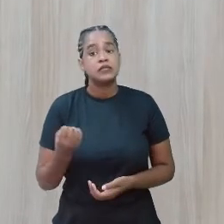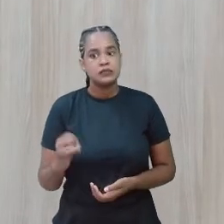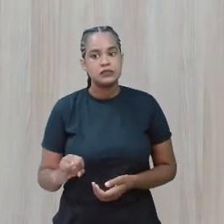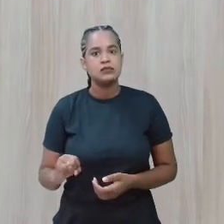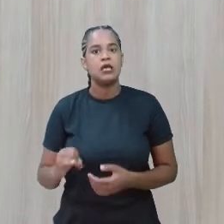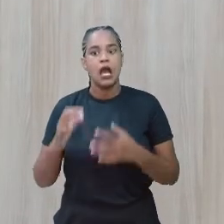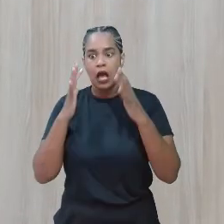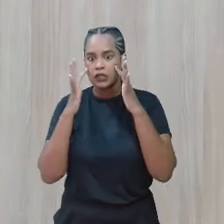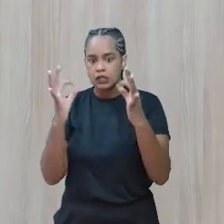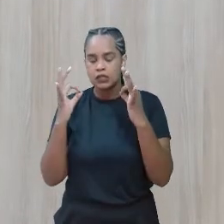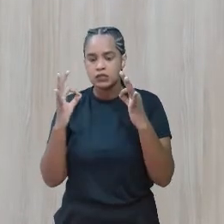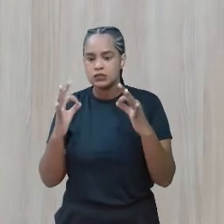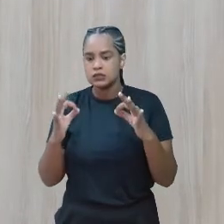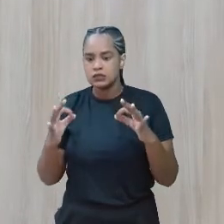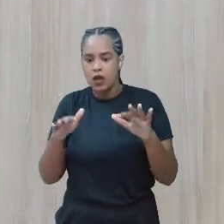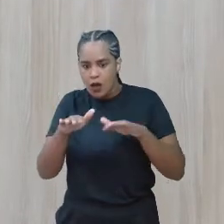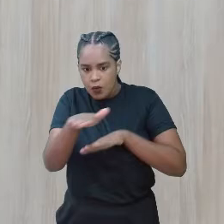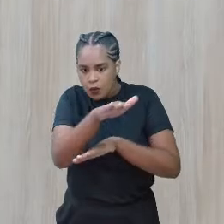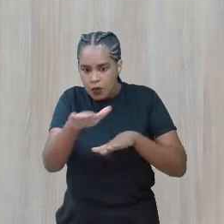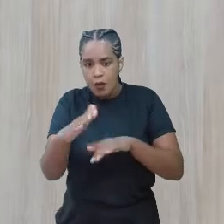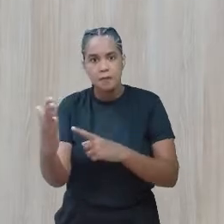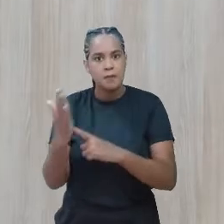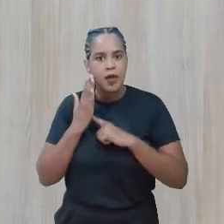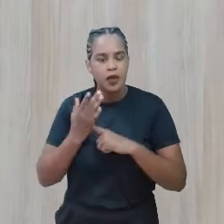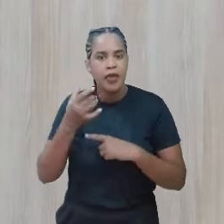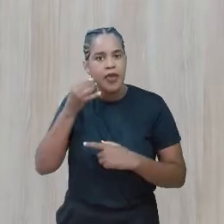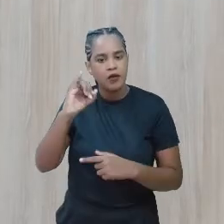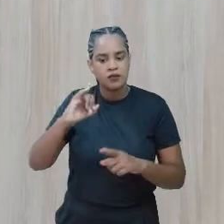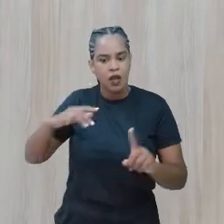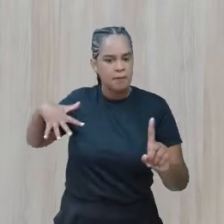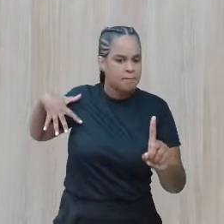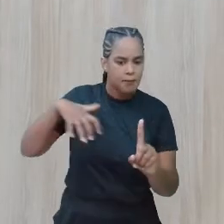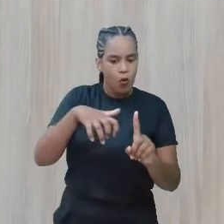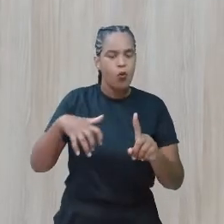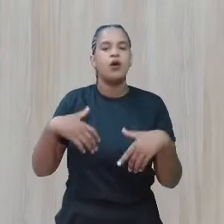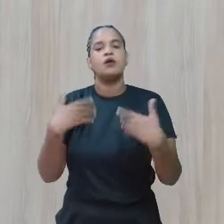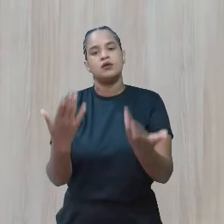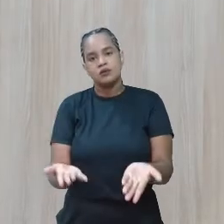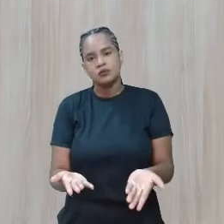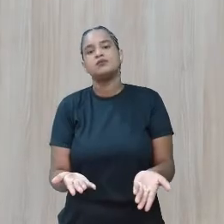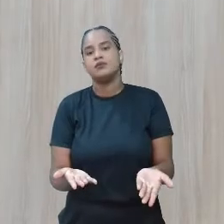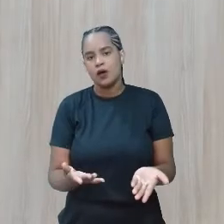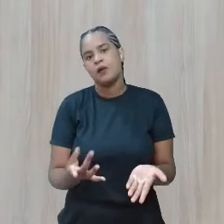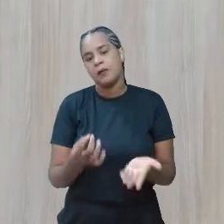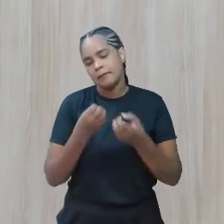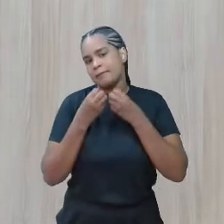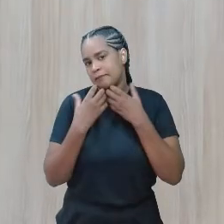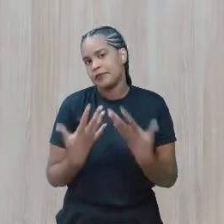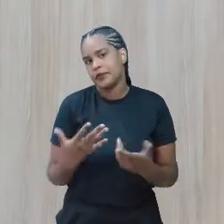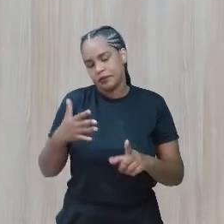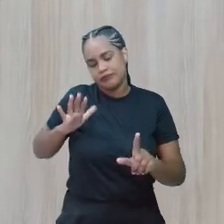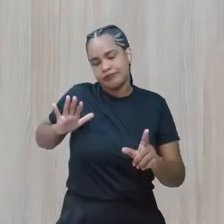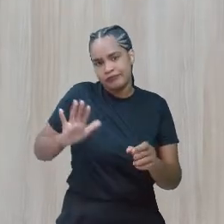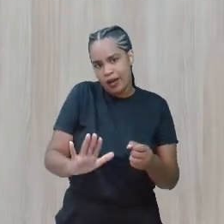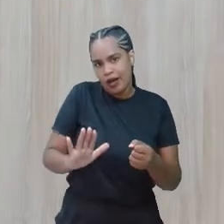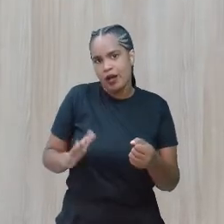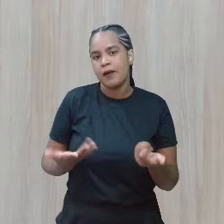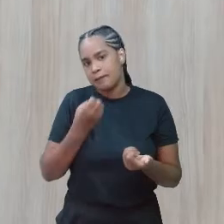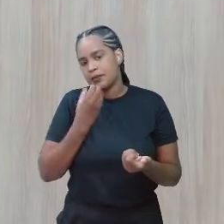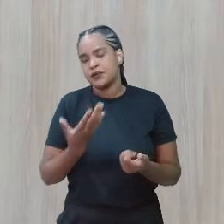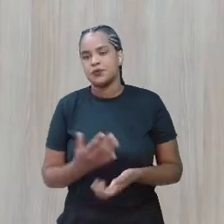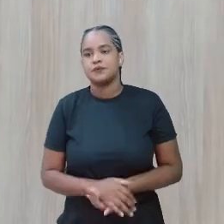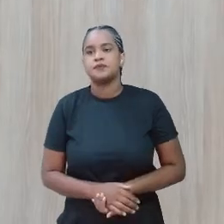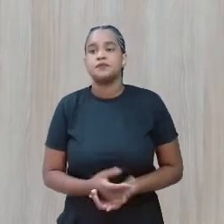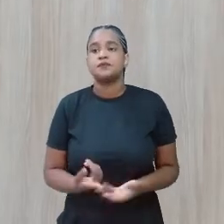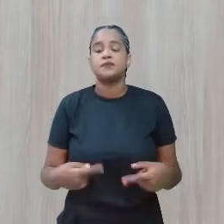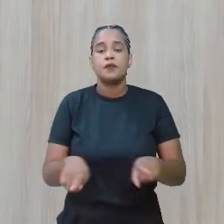está chamando a atenção e me ajudando a ficar livre de algum tipo de problema que venha acontecer. Tem